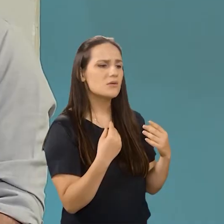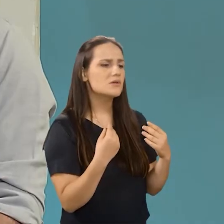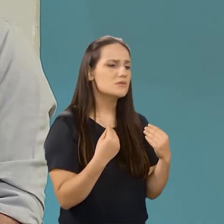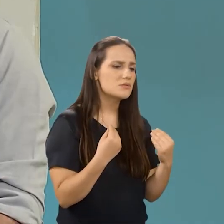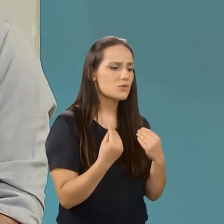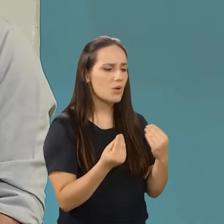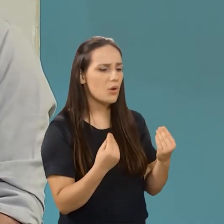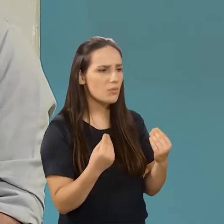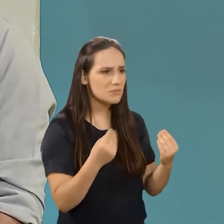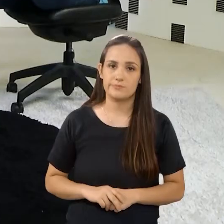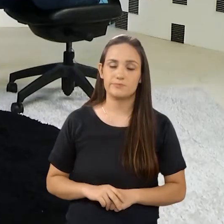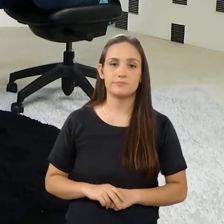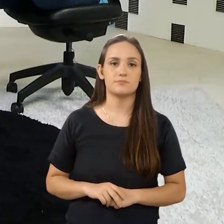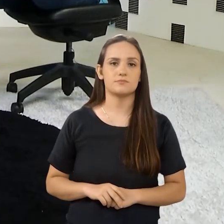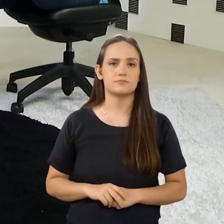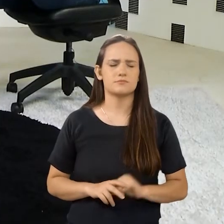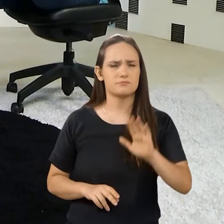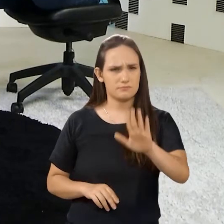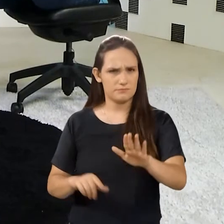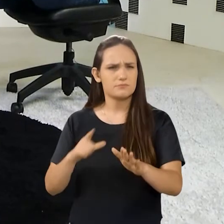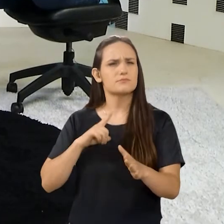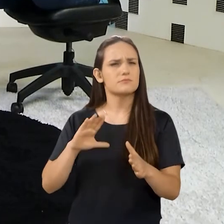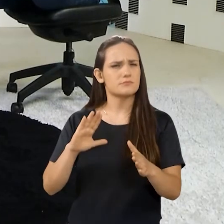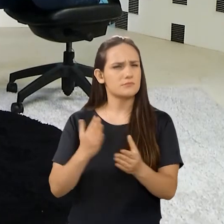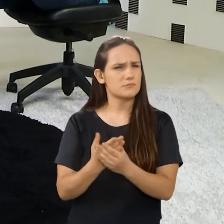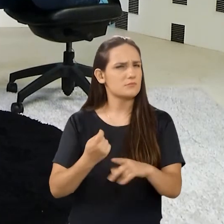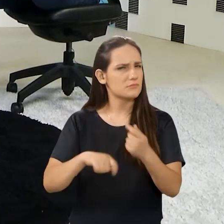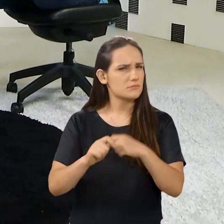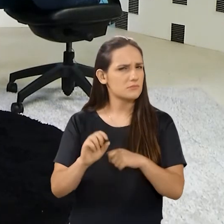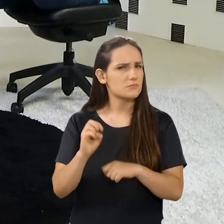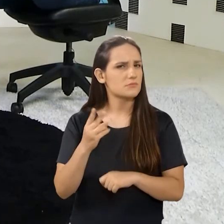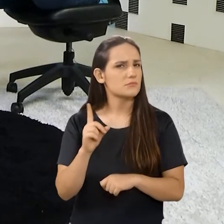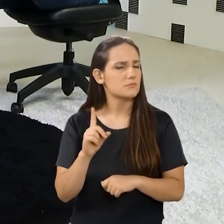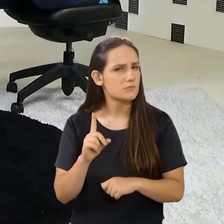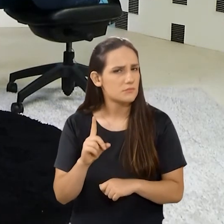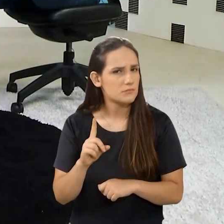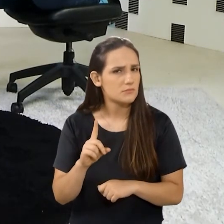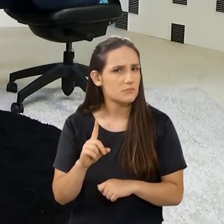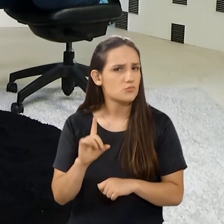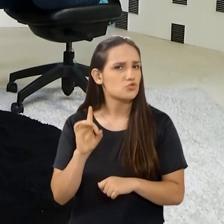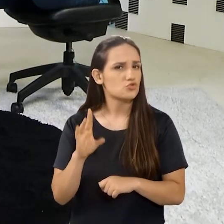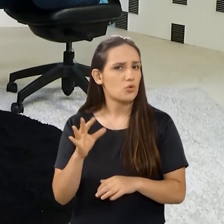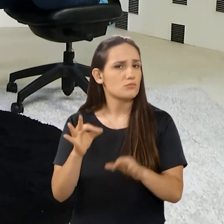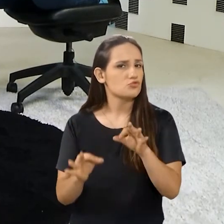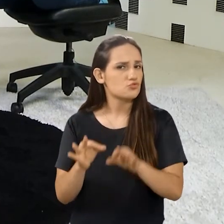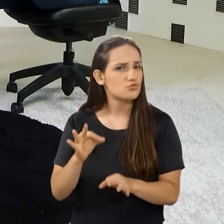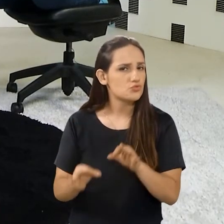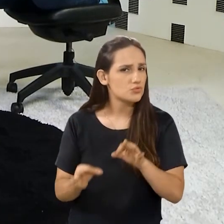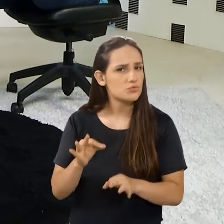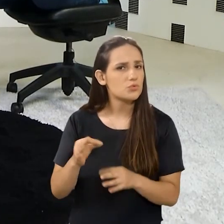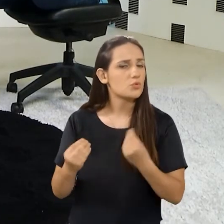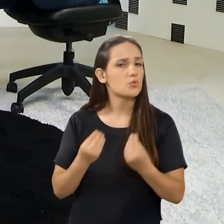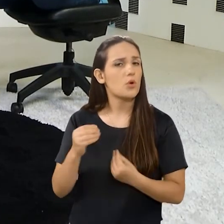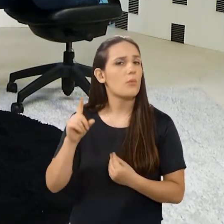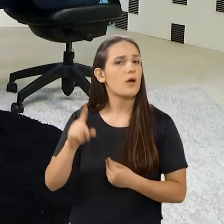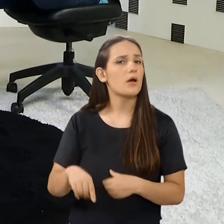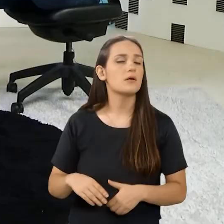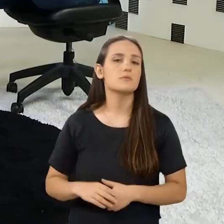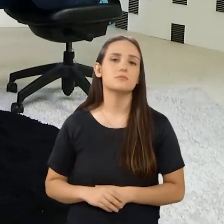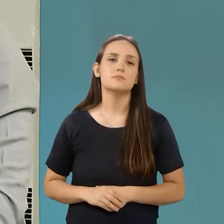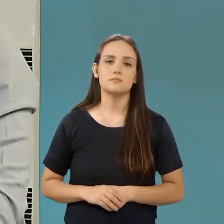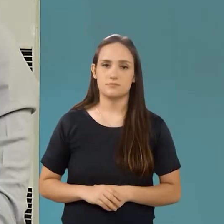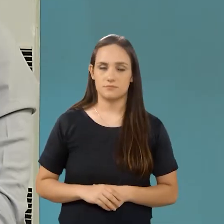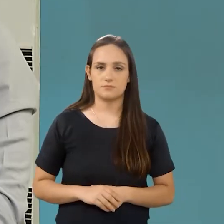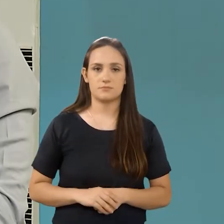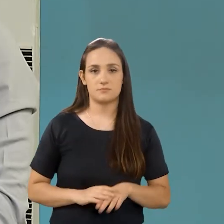controle. André, e eles respondem também a um processo administrativo junto ao Estado ou só apenas o criminal? Como que funciona isso?